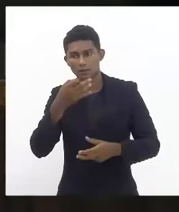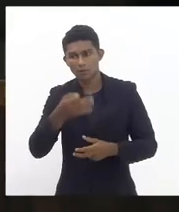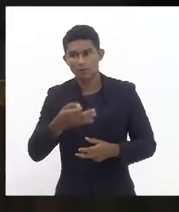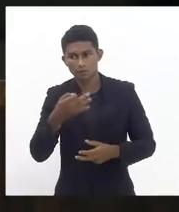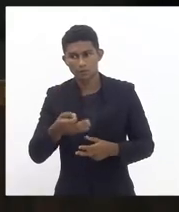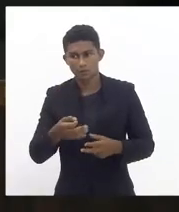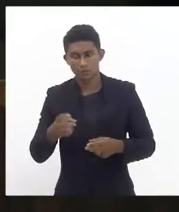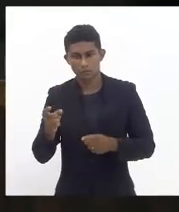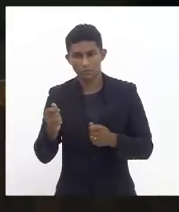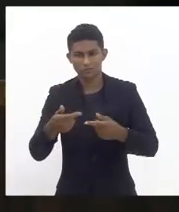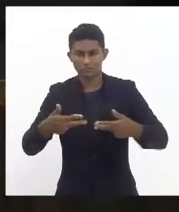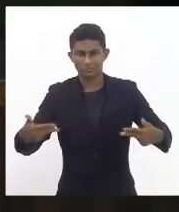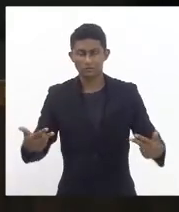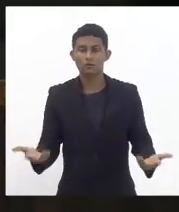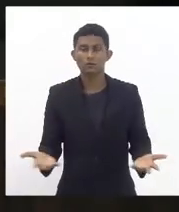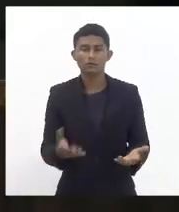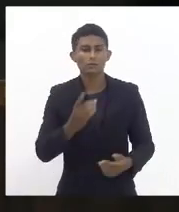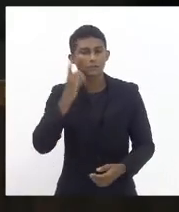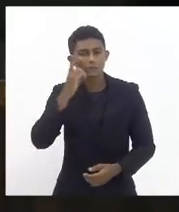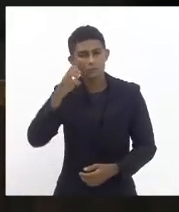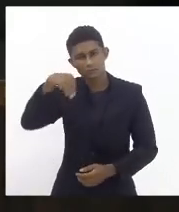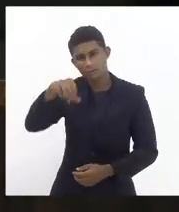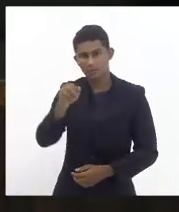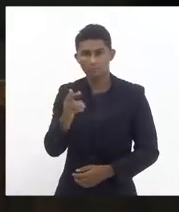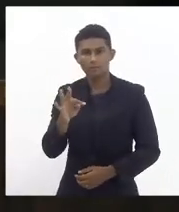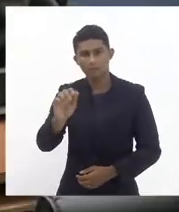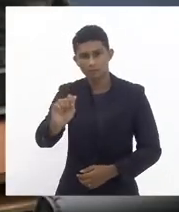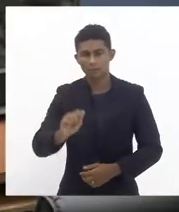pela comissão de saúde deputada Martha Rocha e